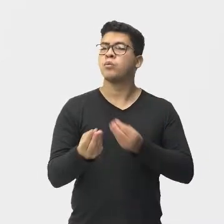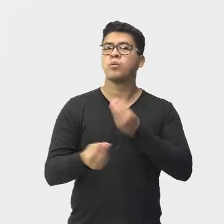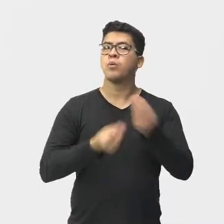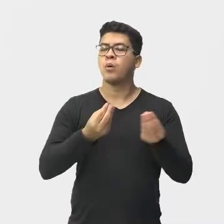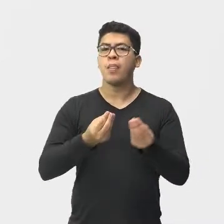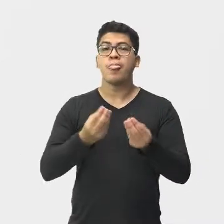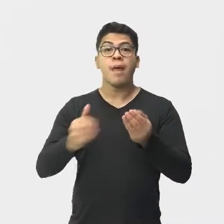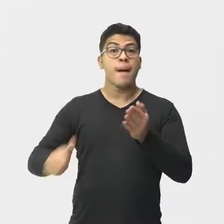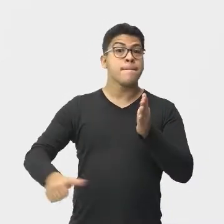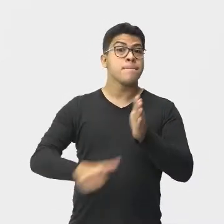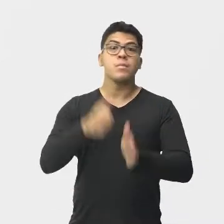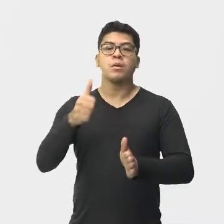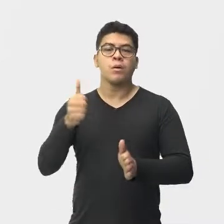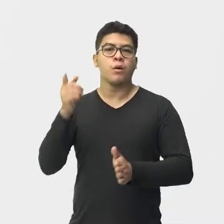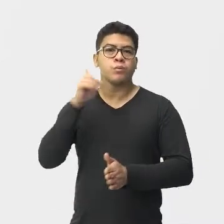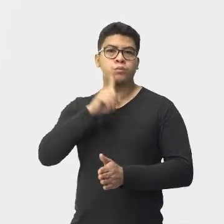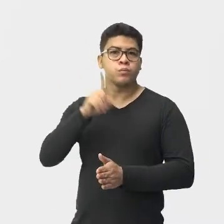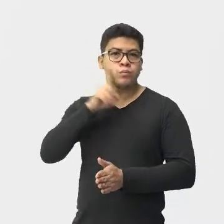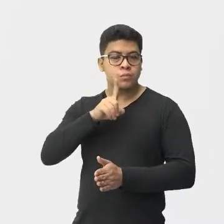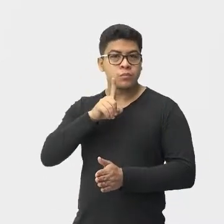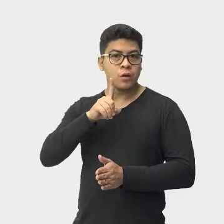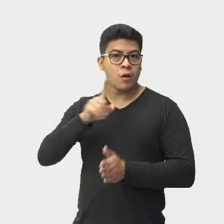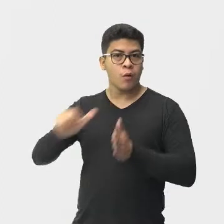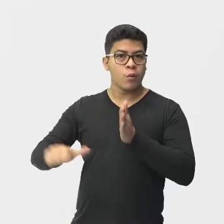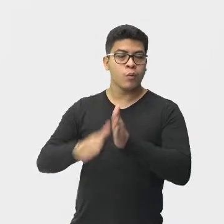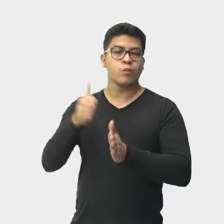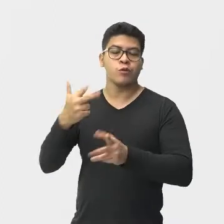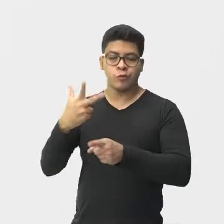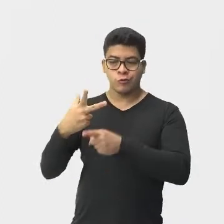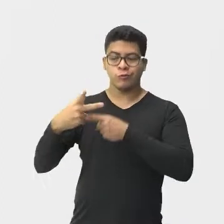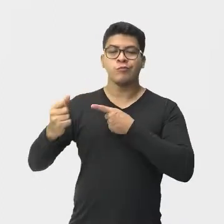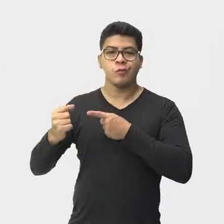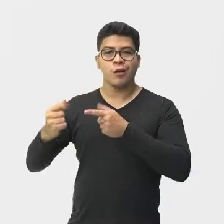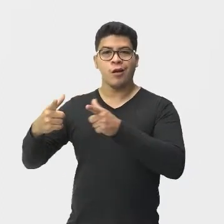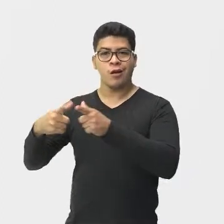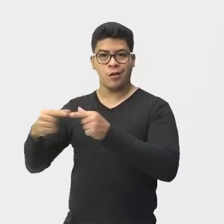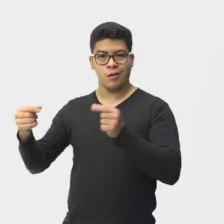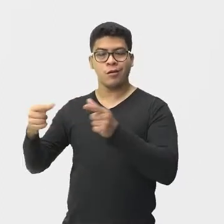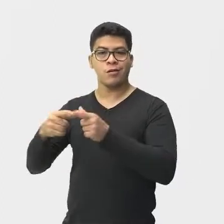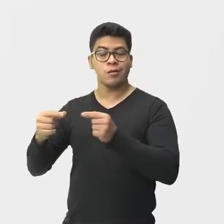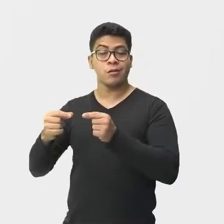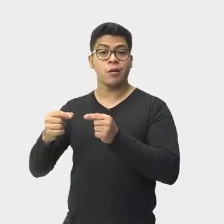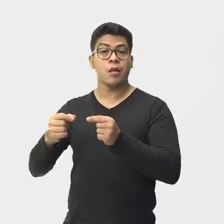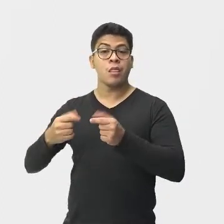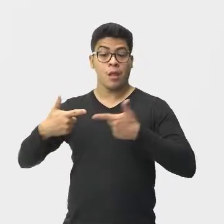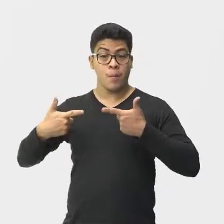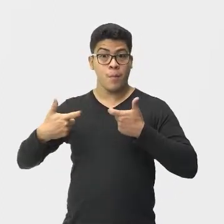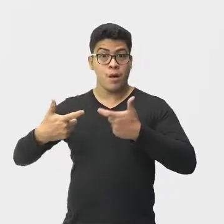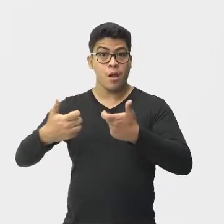a primeira vitória significativa contra o Japão na Batalha de Midway, em